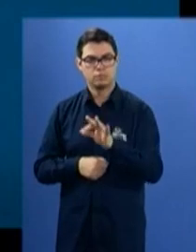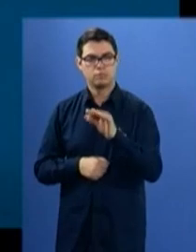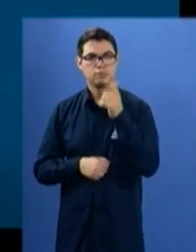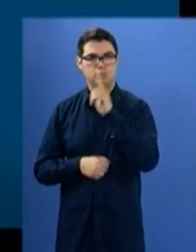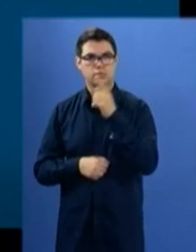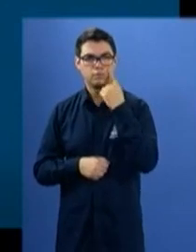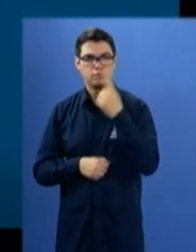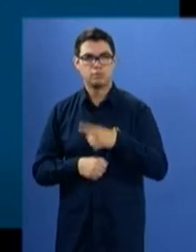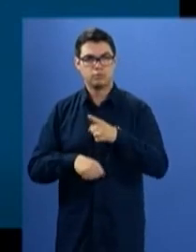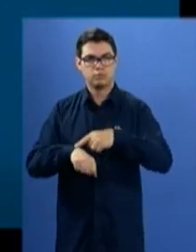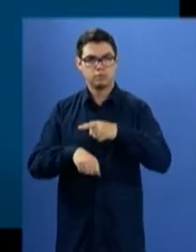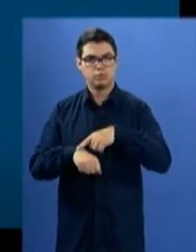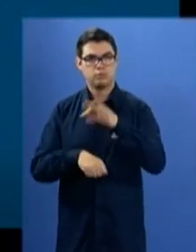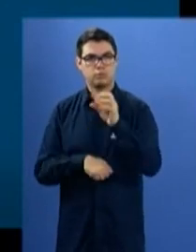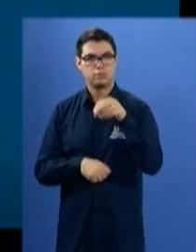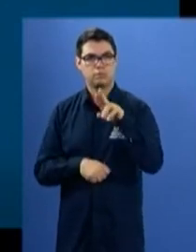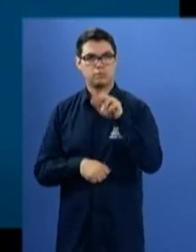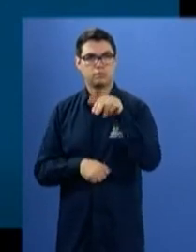toneladas hora turno.